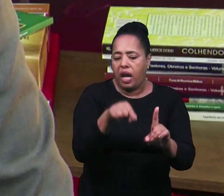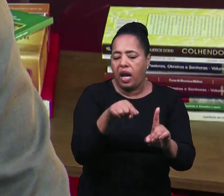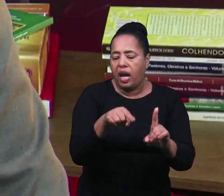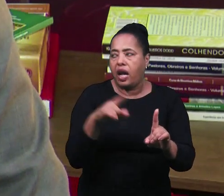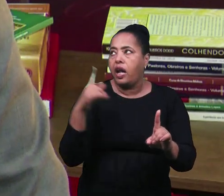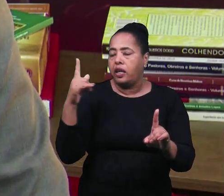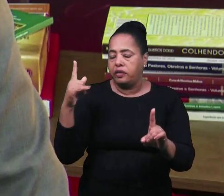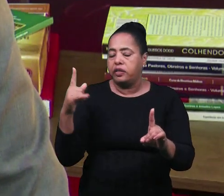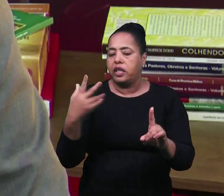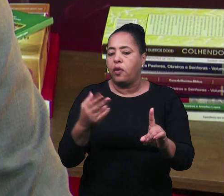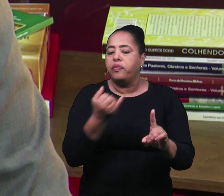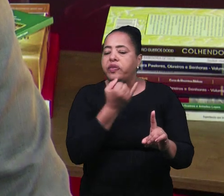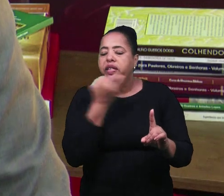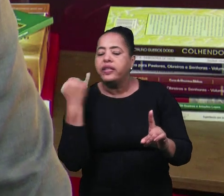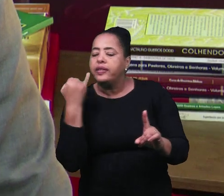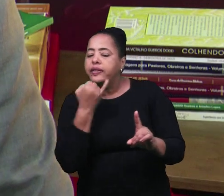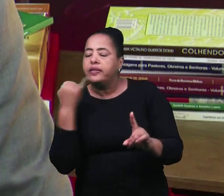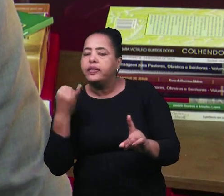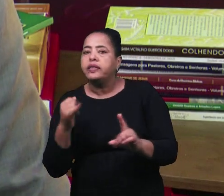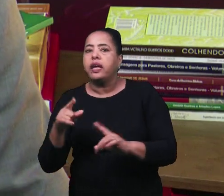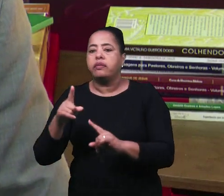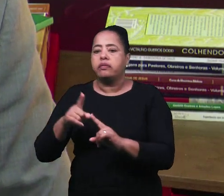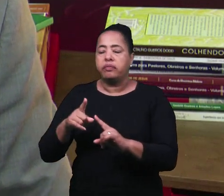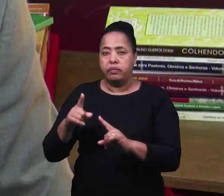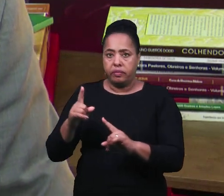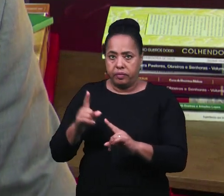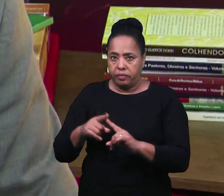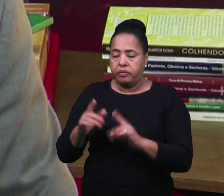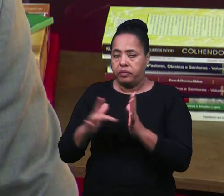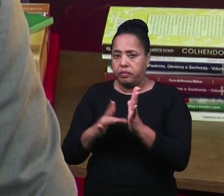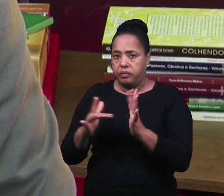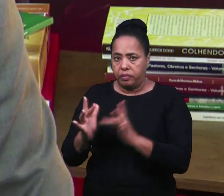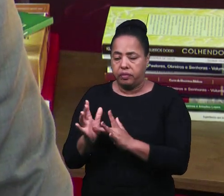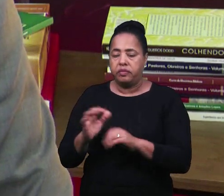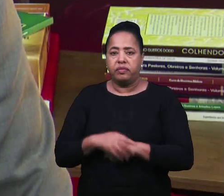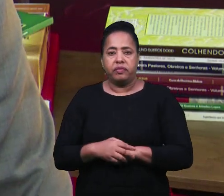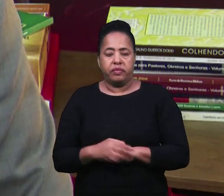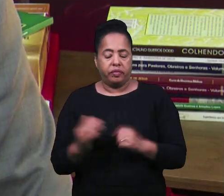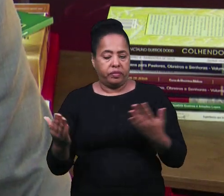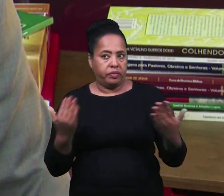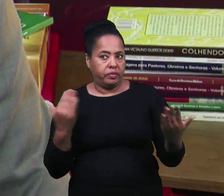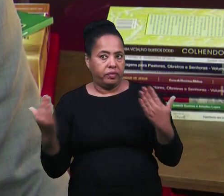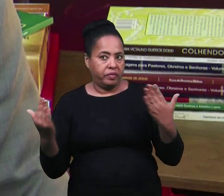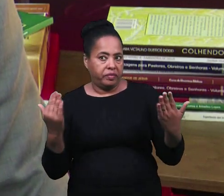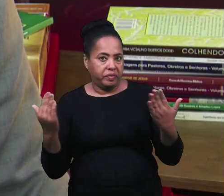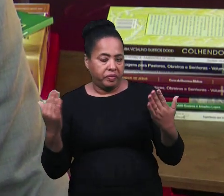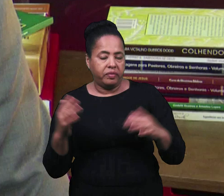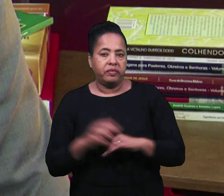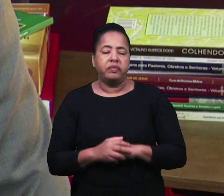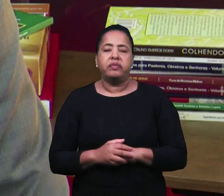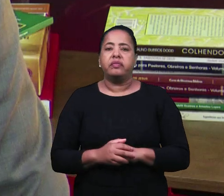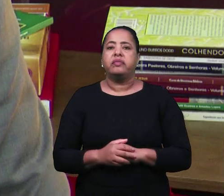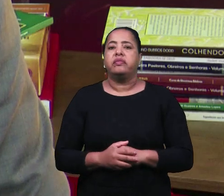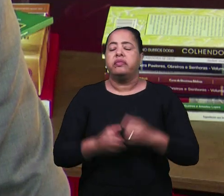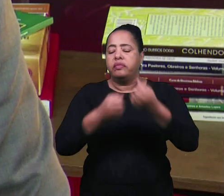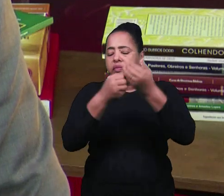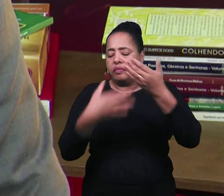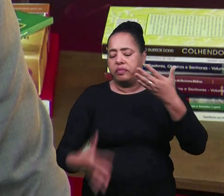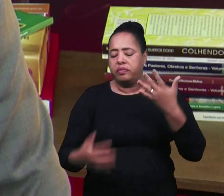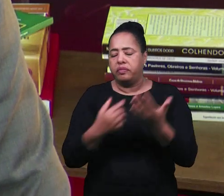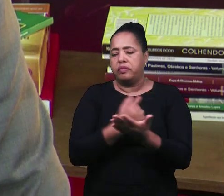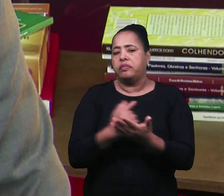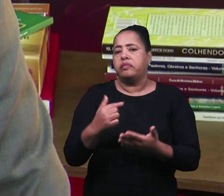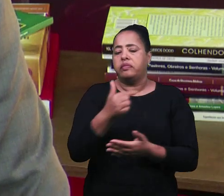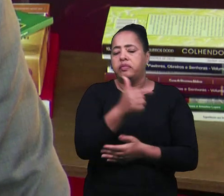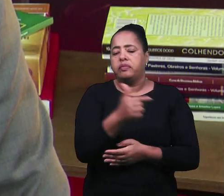Isaque, profeticamente como um tipo do Senhor Jesus, mas nós vamos ver também que nesse relato de Gênesis